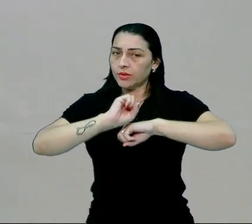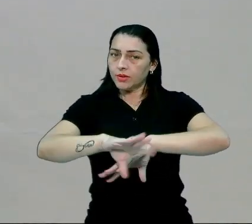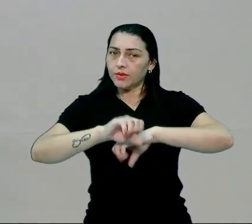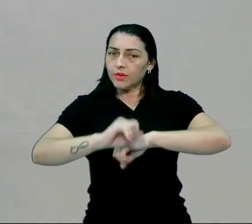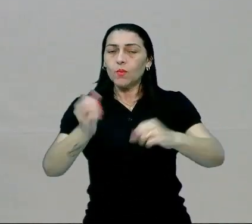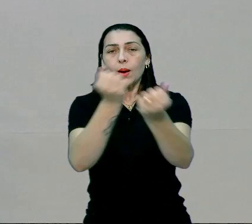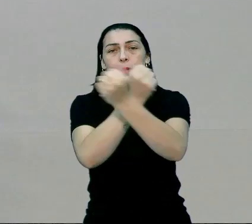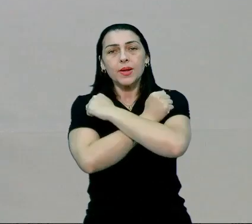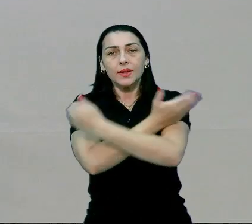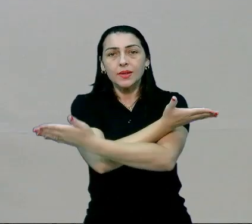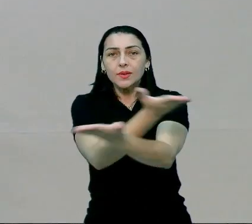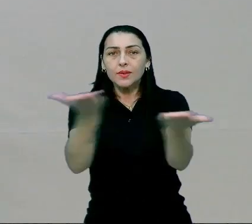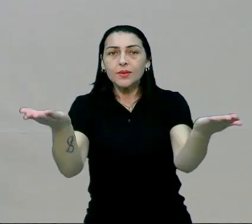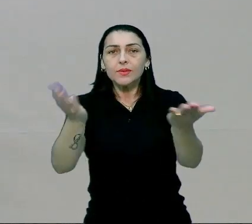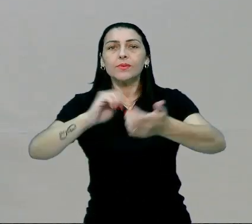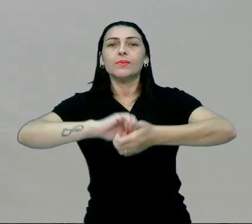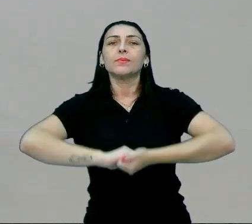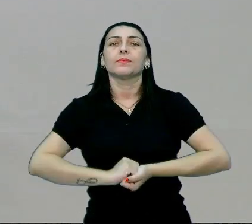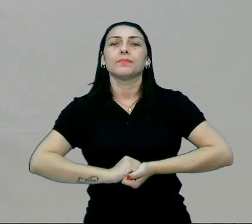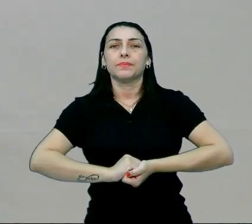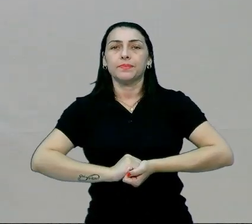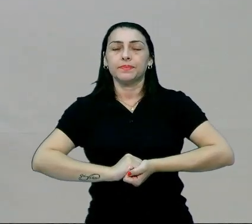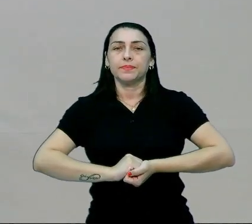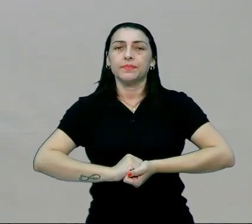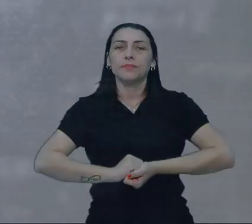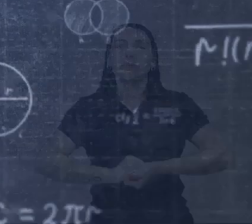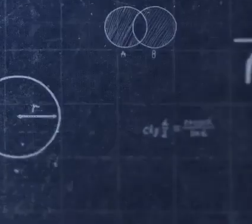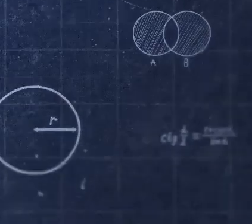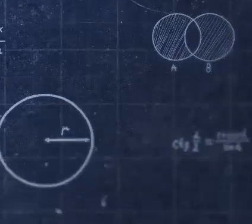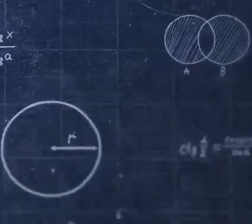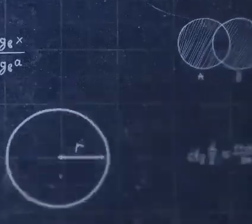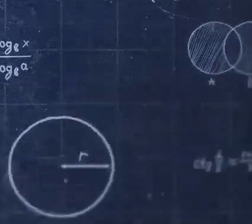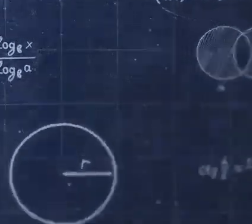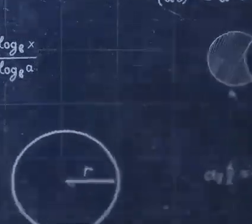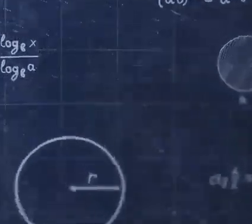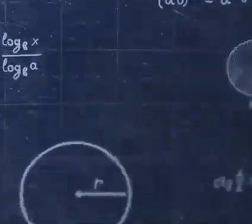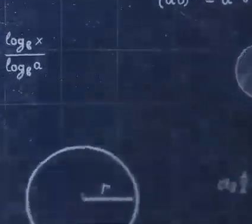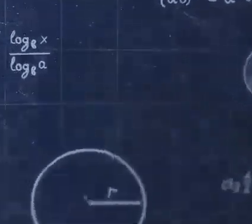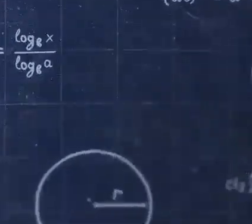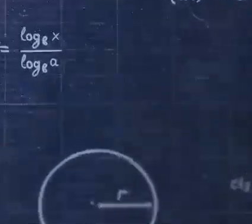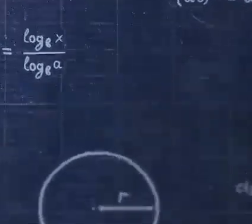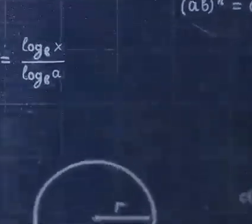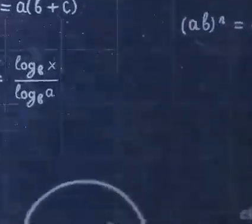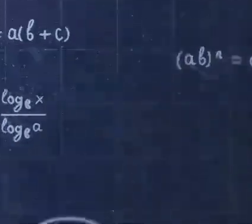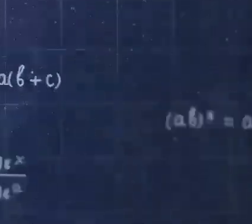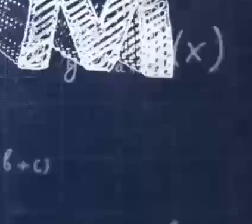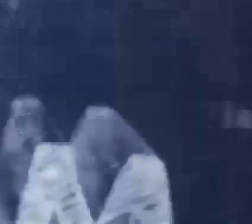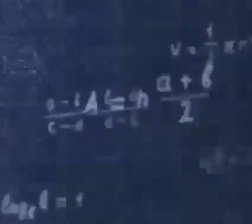ministradas. Um abraço a todos vocês.